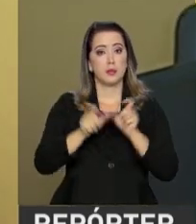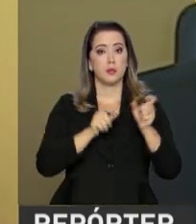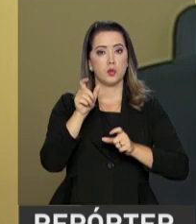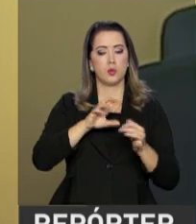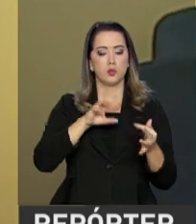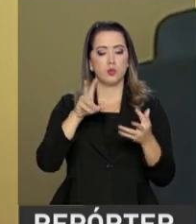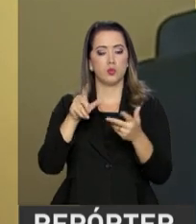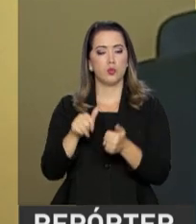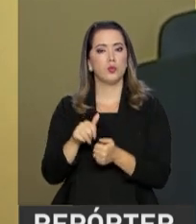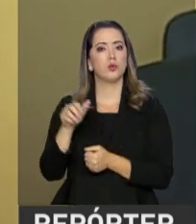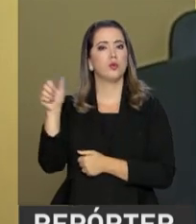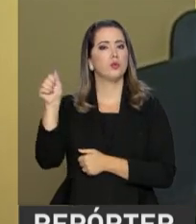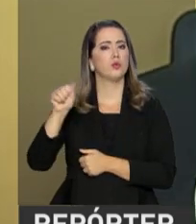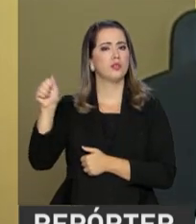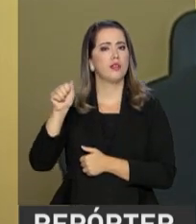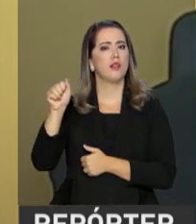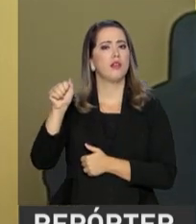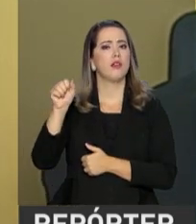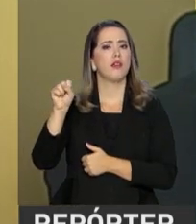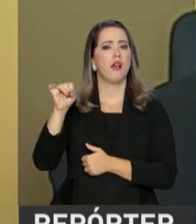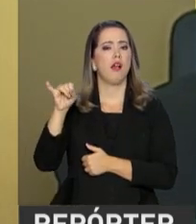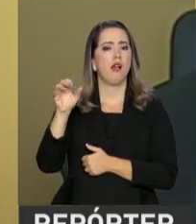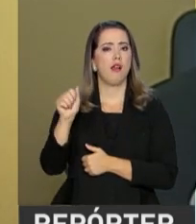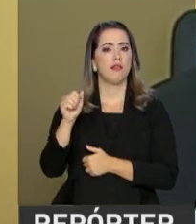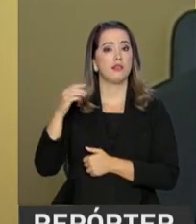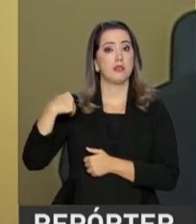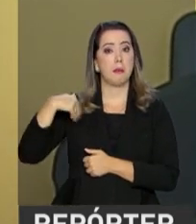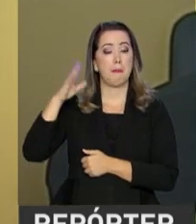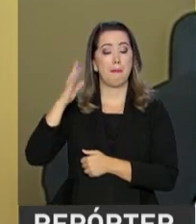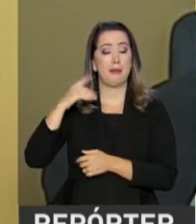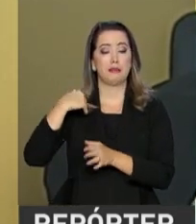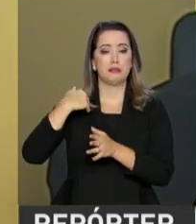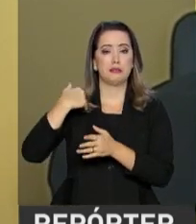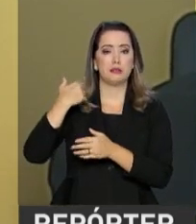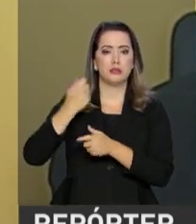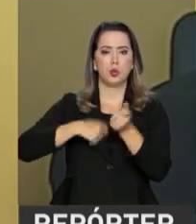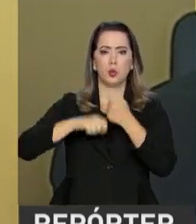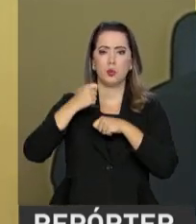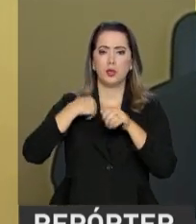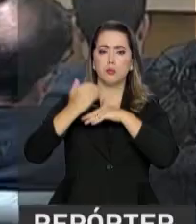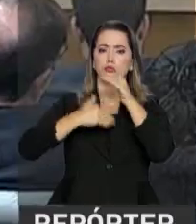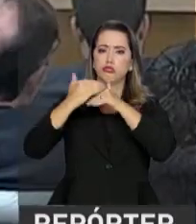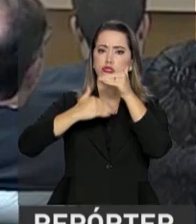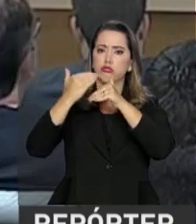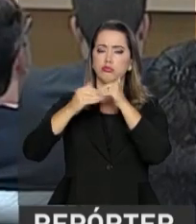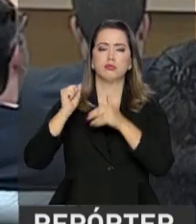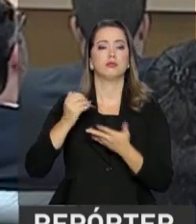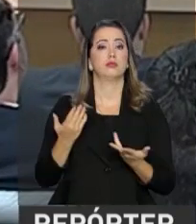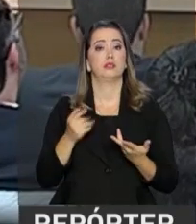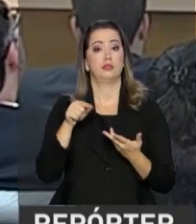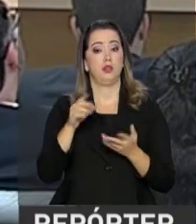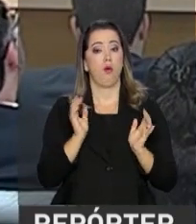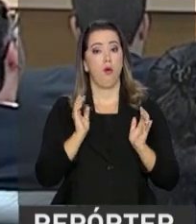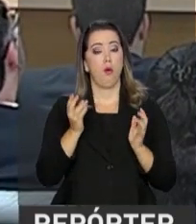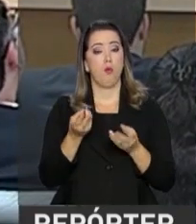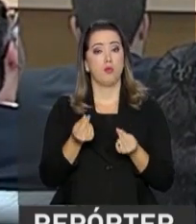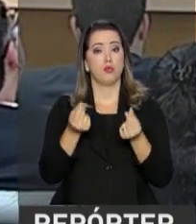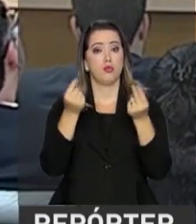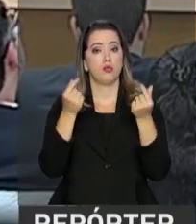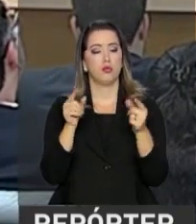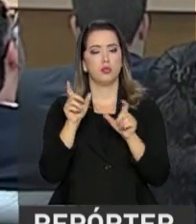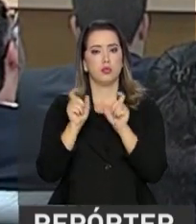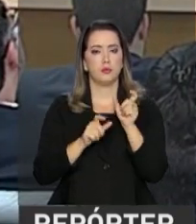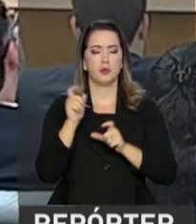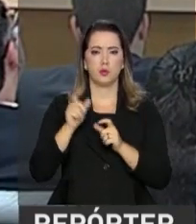onde a economia mais tem crescido tem mais dinamismo nos últimos anos portanto a renda dos